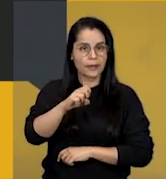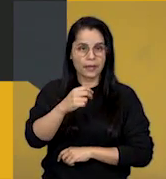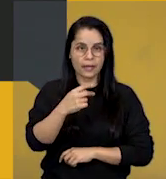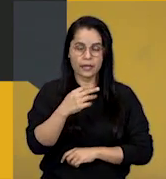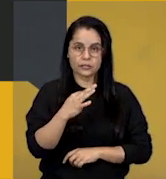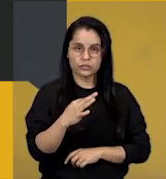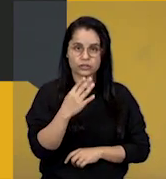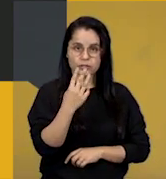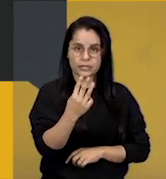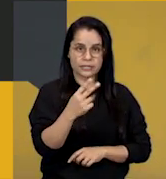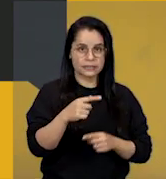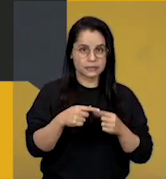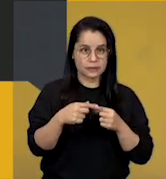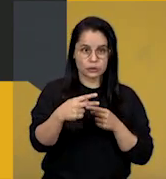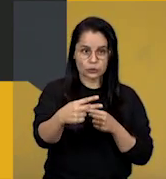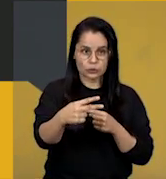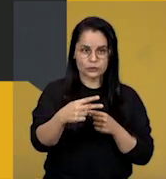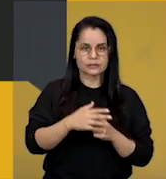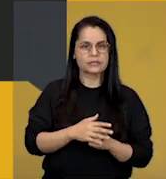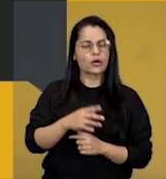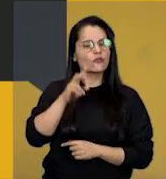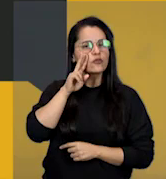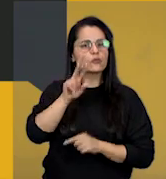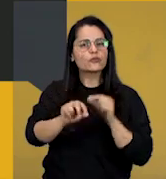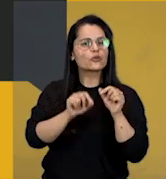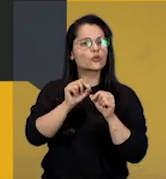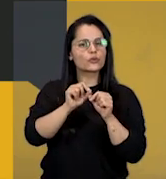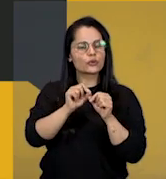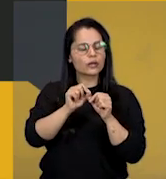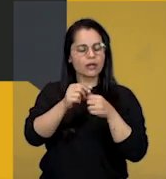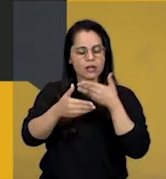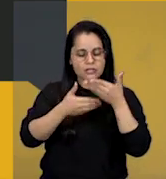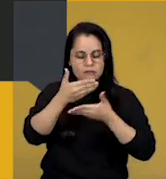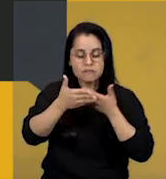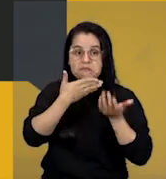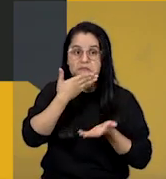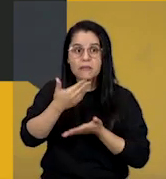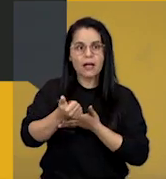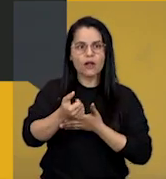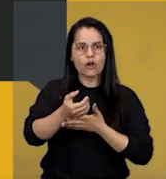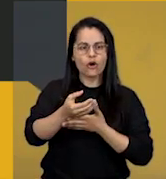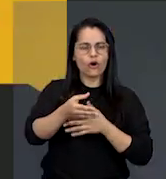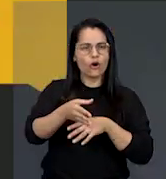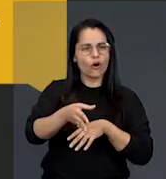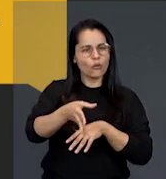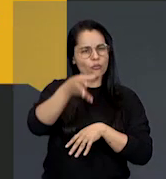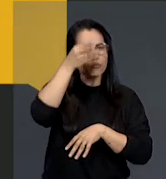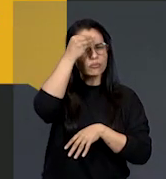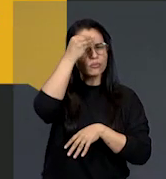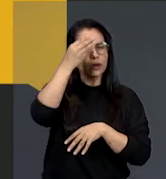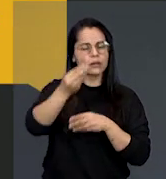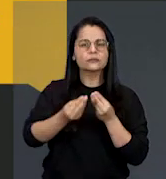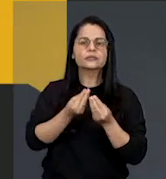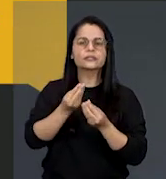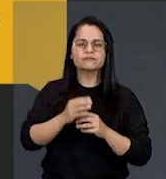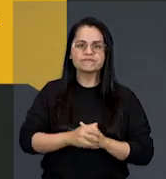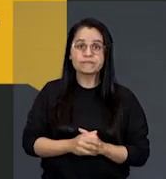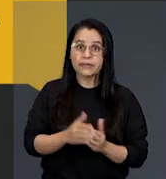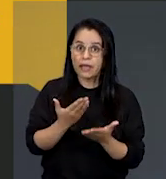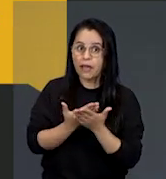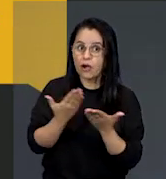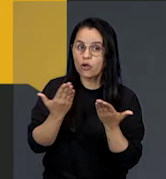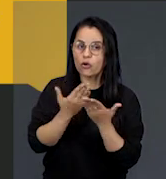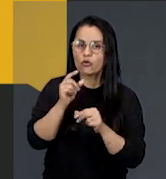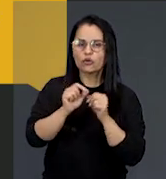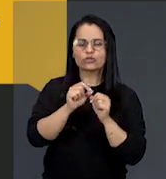2. Vamos ver o que você vai apropriar hoje para desenvolver melhor o seu conhecimento? Muito bem, na aula de